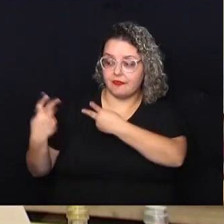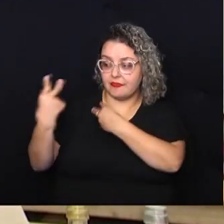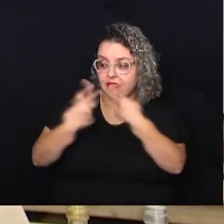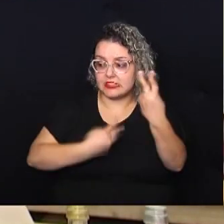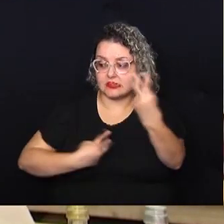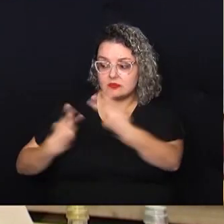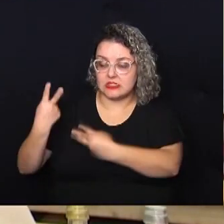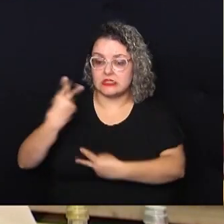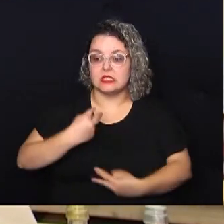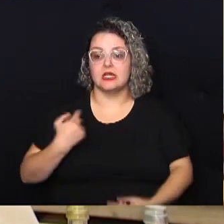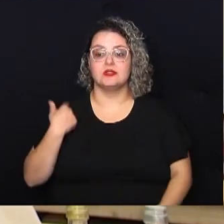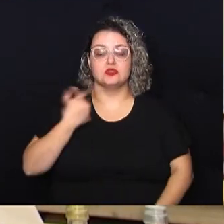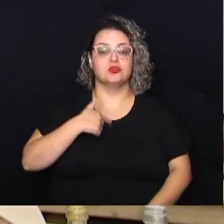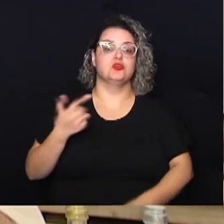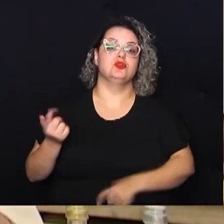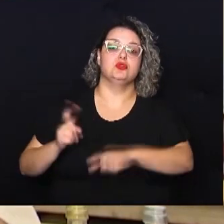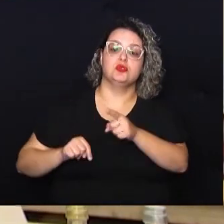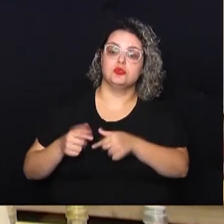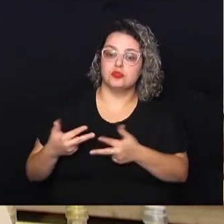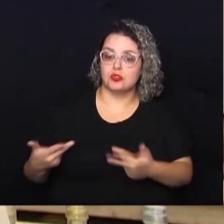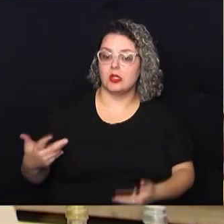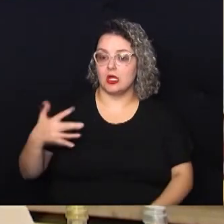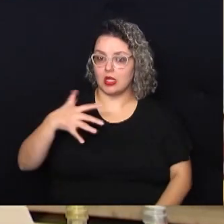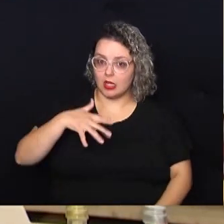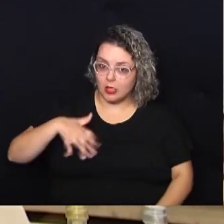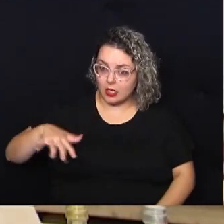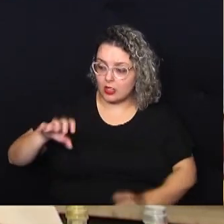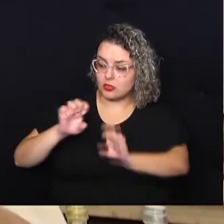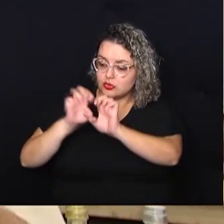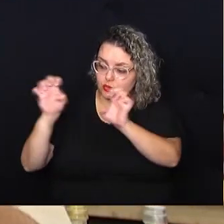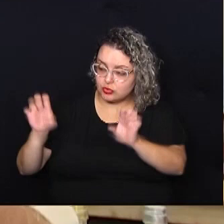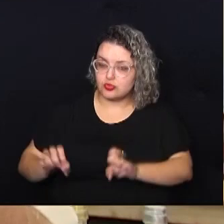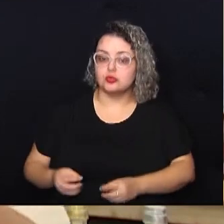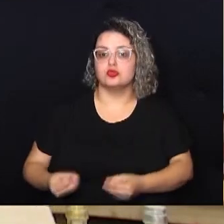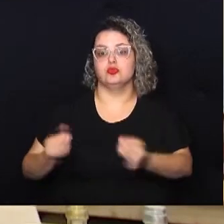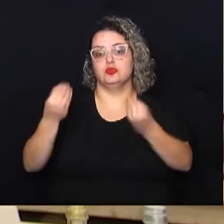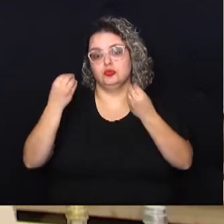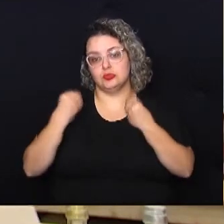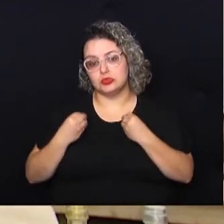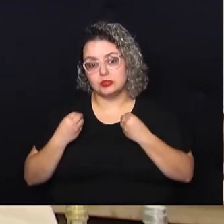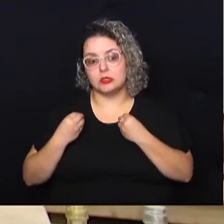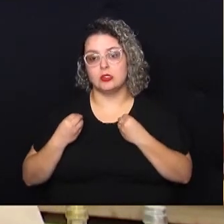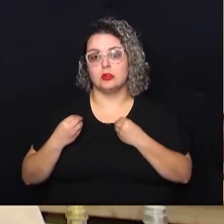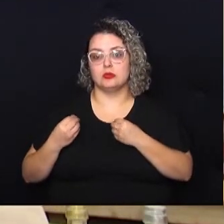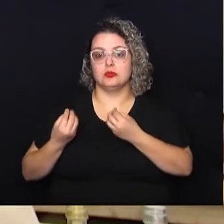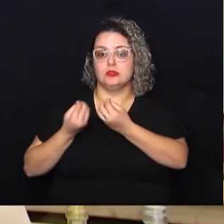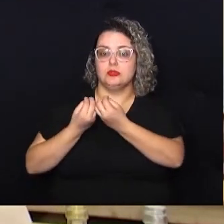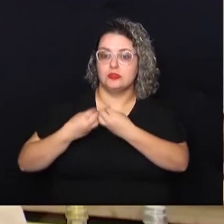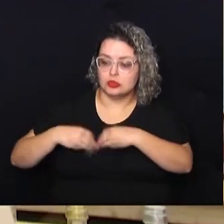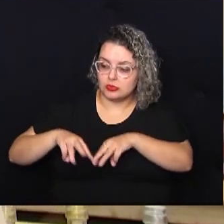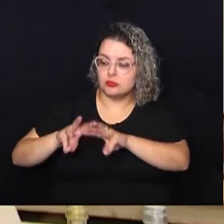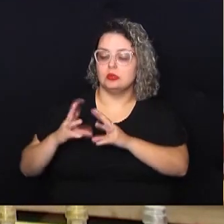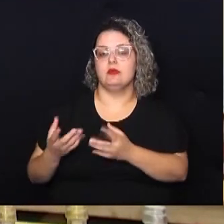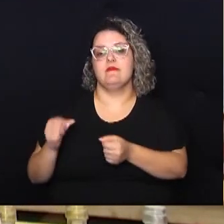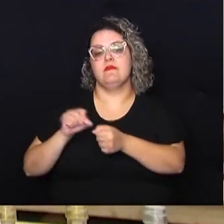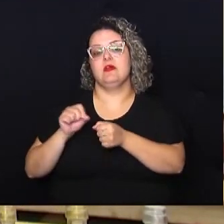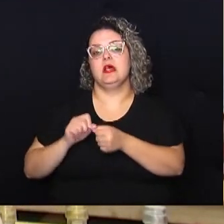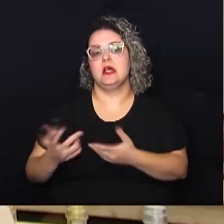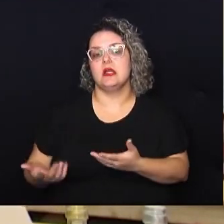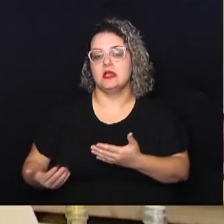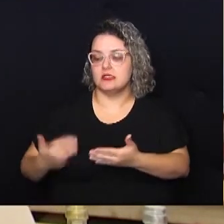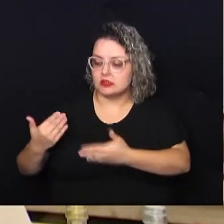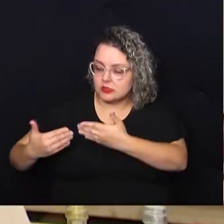né? A parte de estrutura que eles oferecem, os workshops que fazem as rodadas